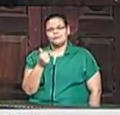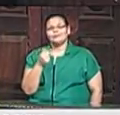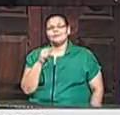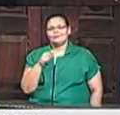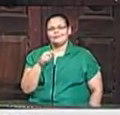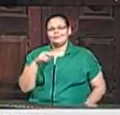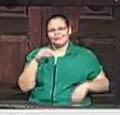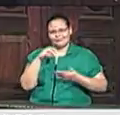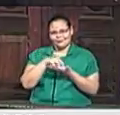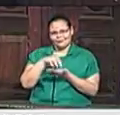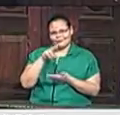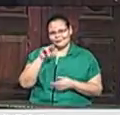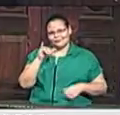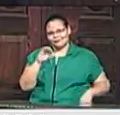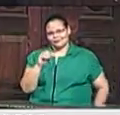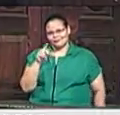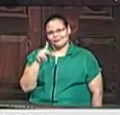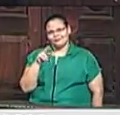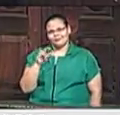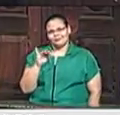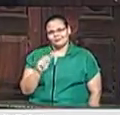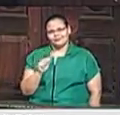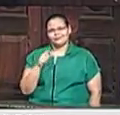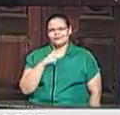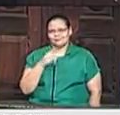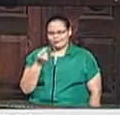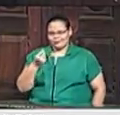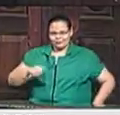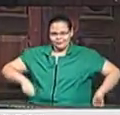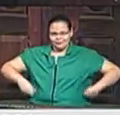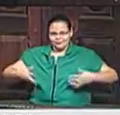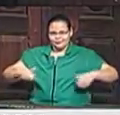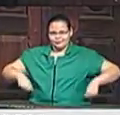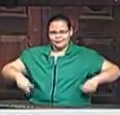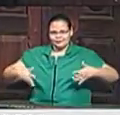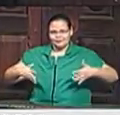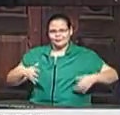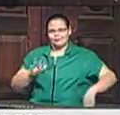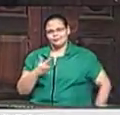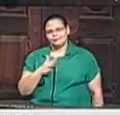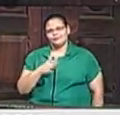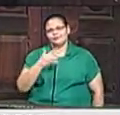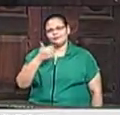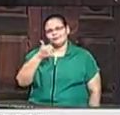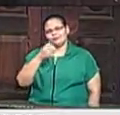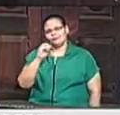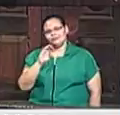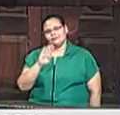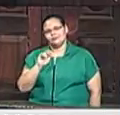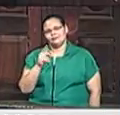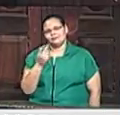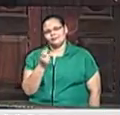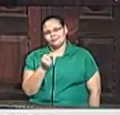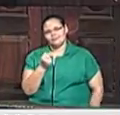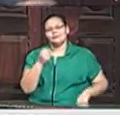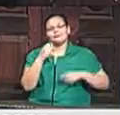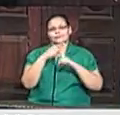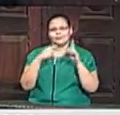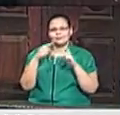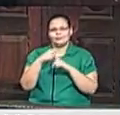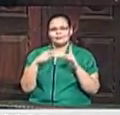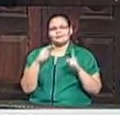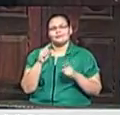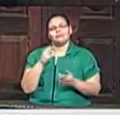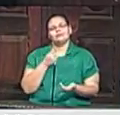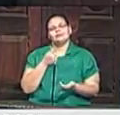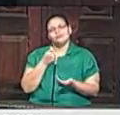o Rio Previdência teve uma despesa de aproximadamente 10 bilhões e meio para